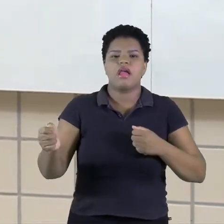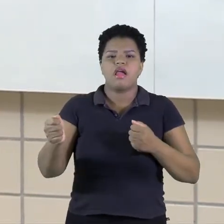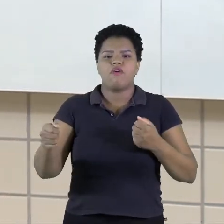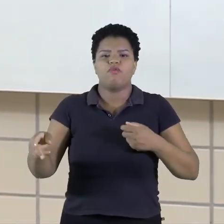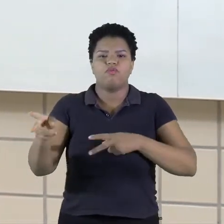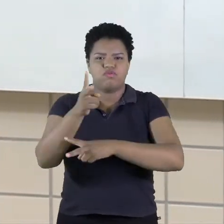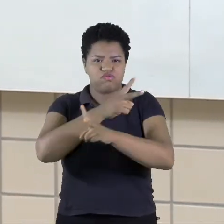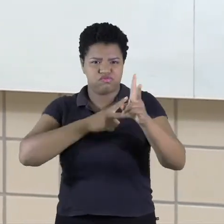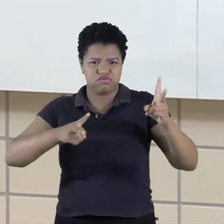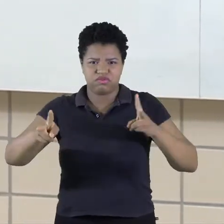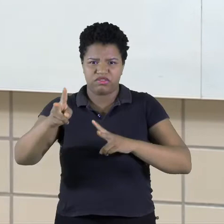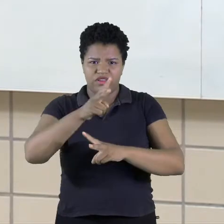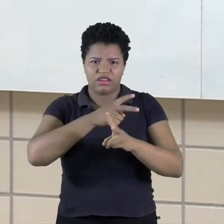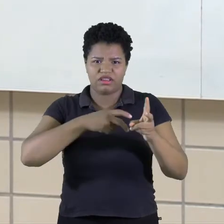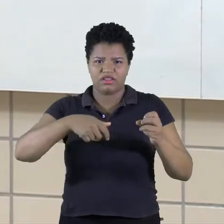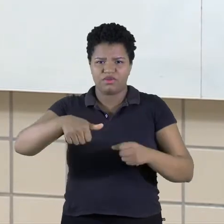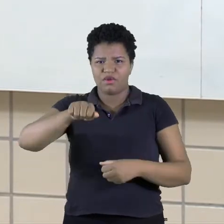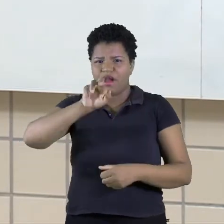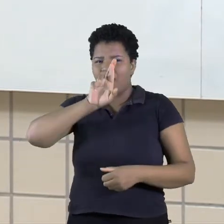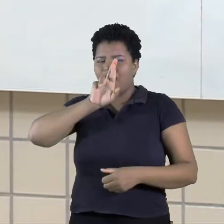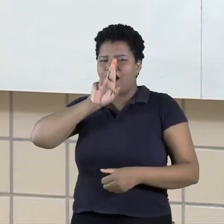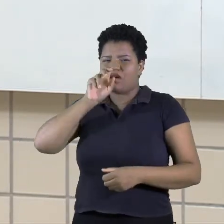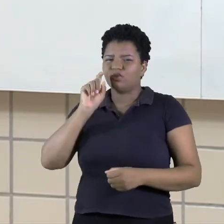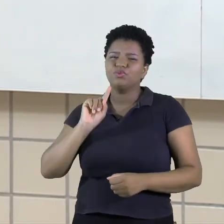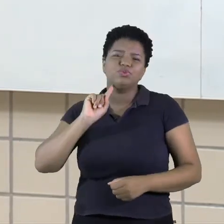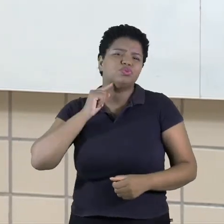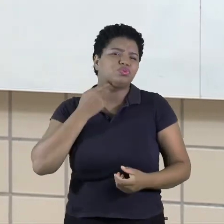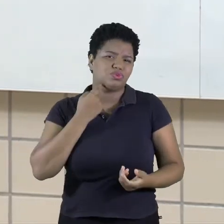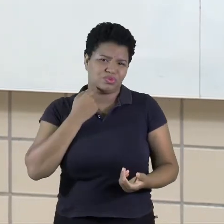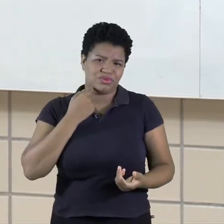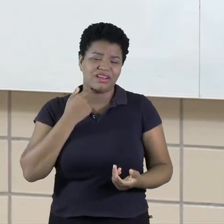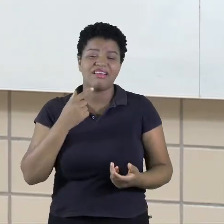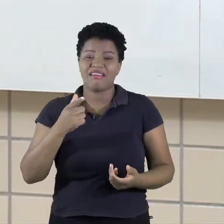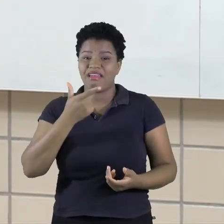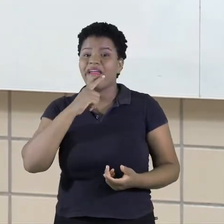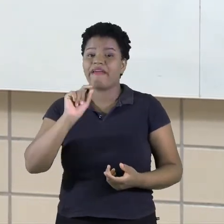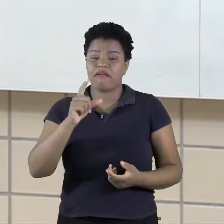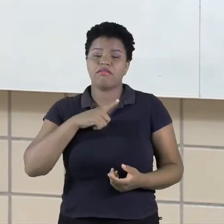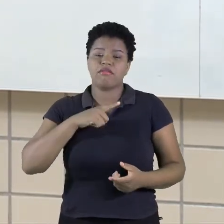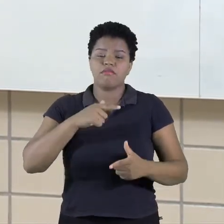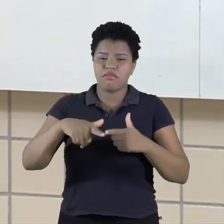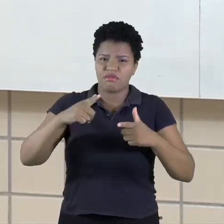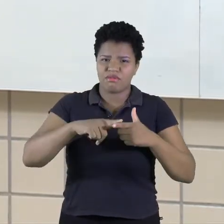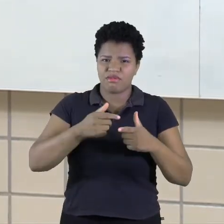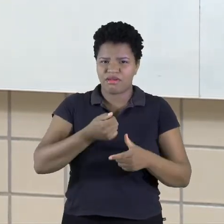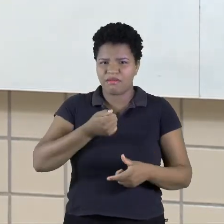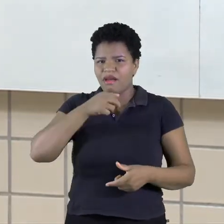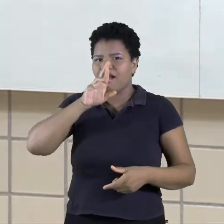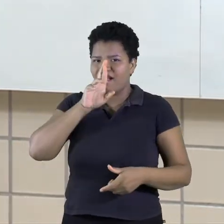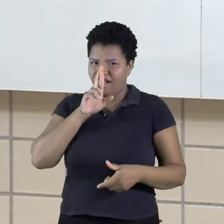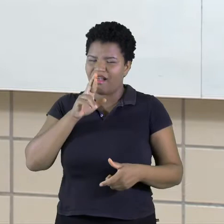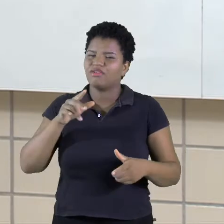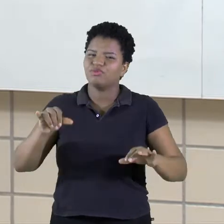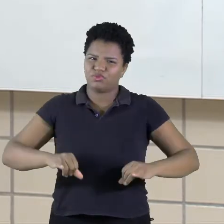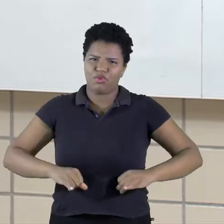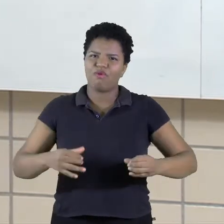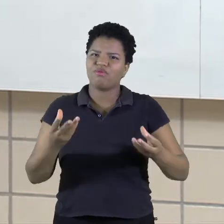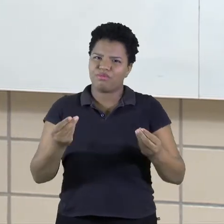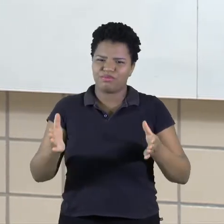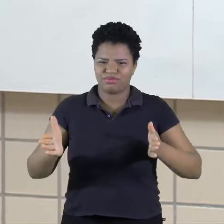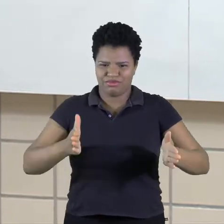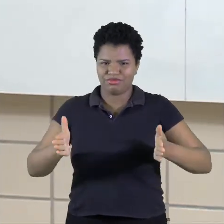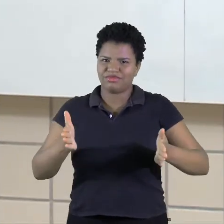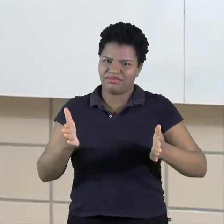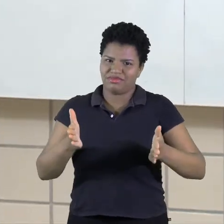problemas respiratórios sofre bastante nessa época. Então, a gente tem que tomar todo o cuidado para que